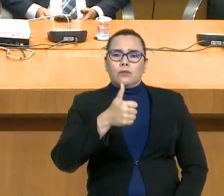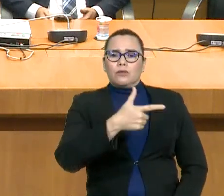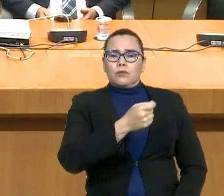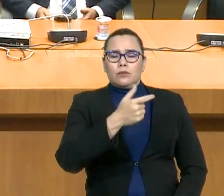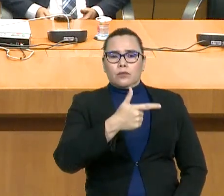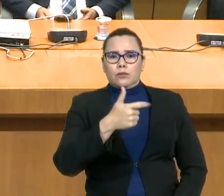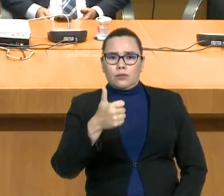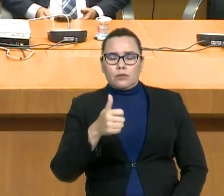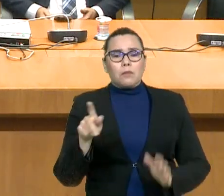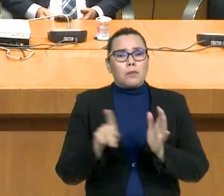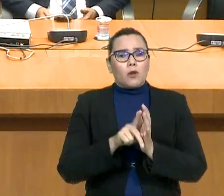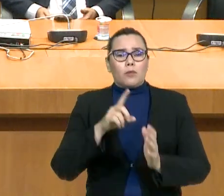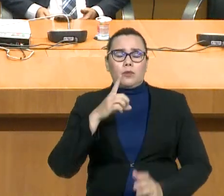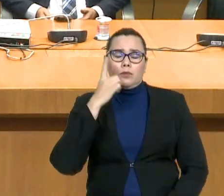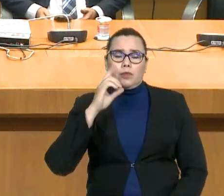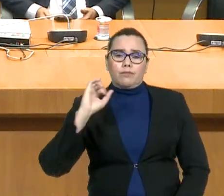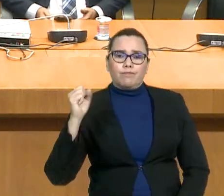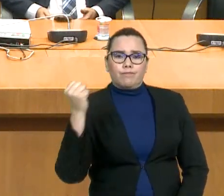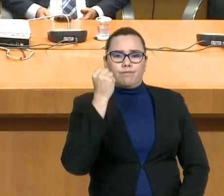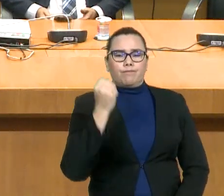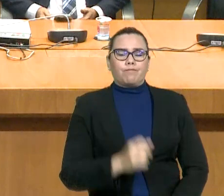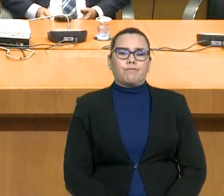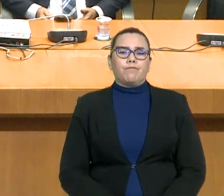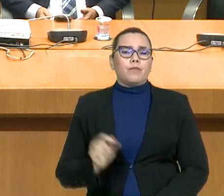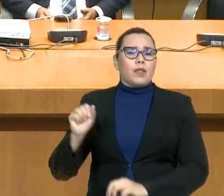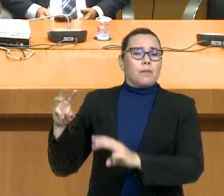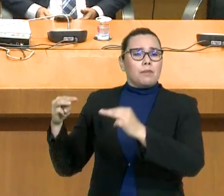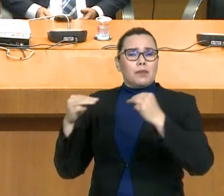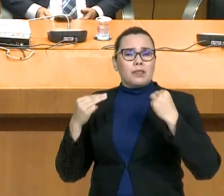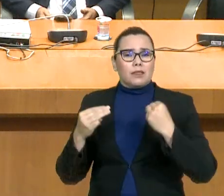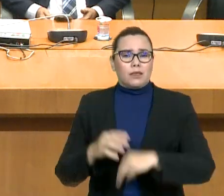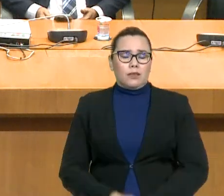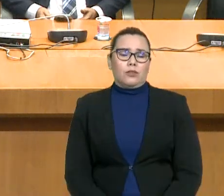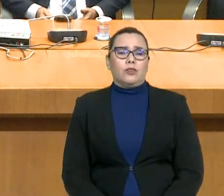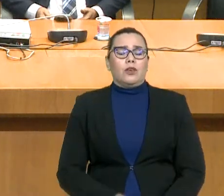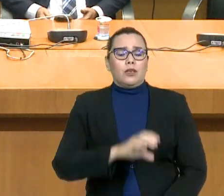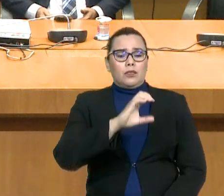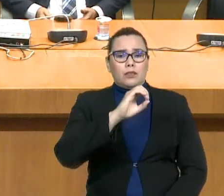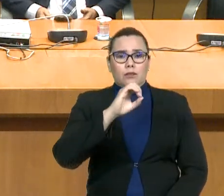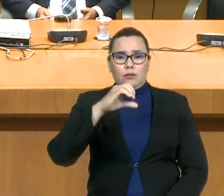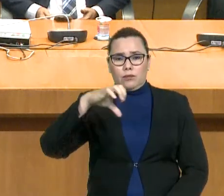151/2021, de autoria do deputado Duarte Júnior, encaminhado pela mensagem número